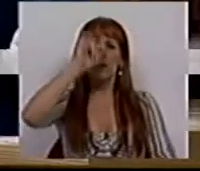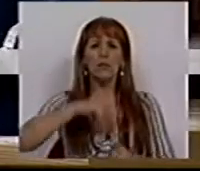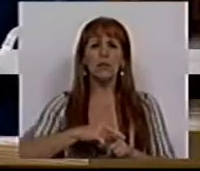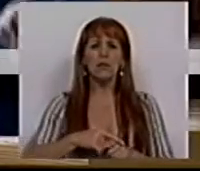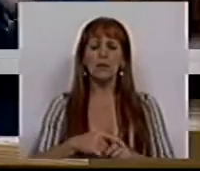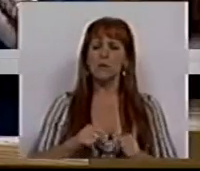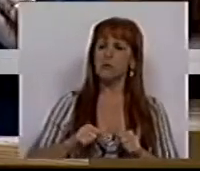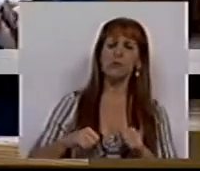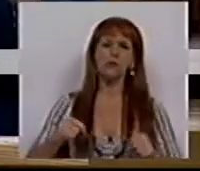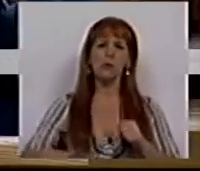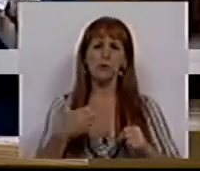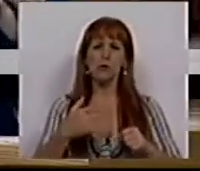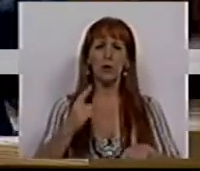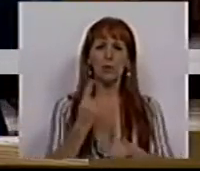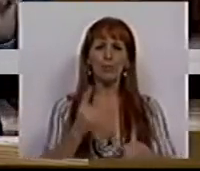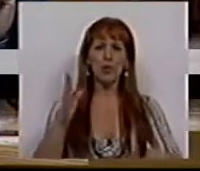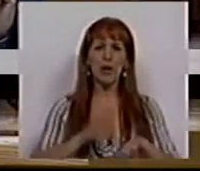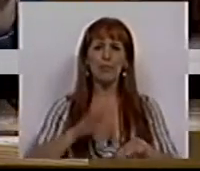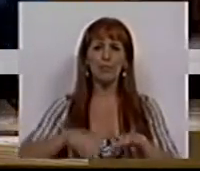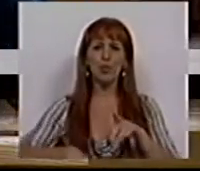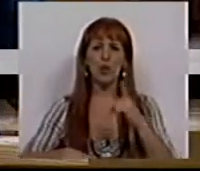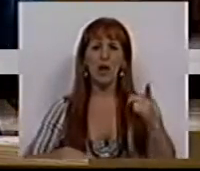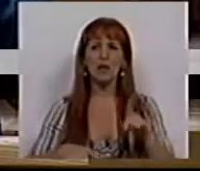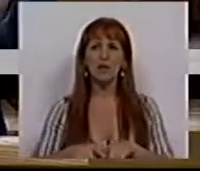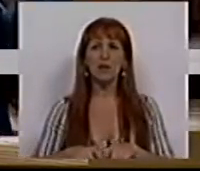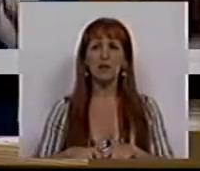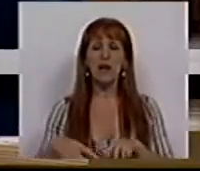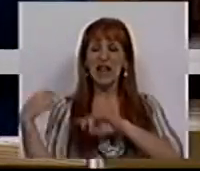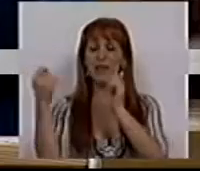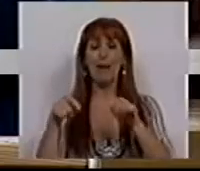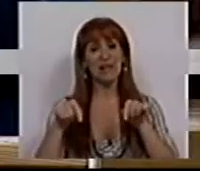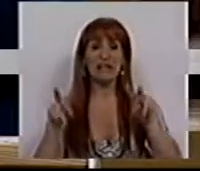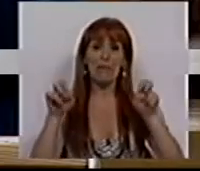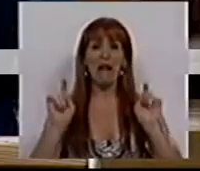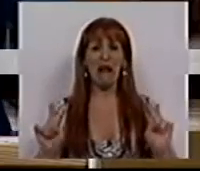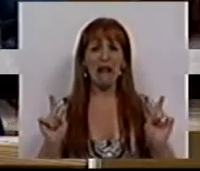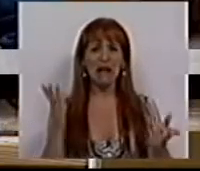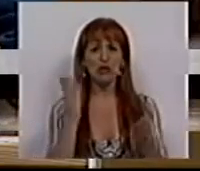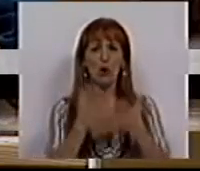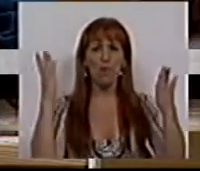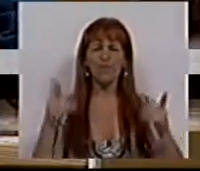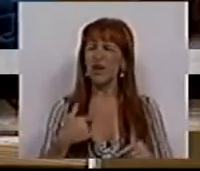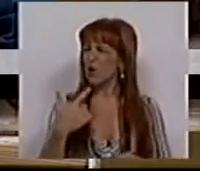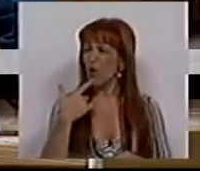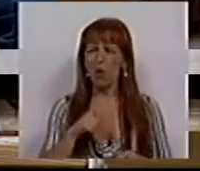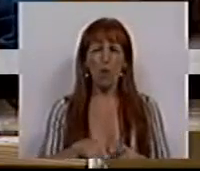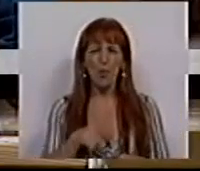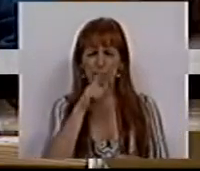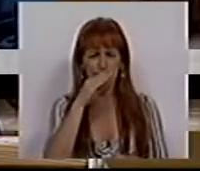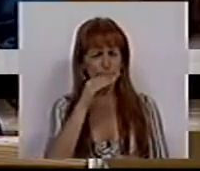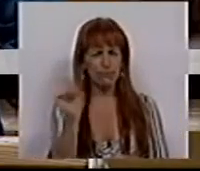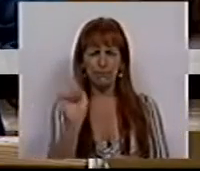Estado acossada, magoada pura e simplesmente porque se debate este tema. Nós não podemos